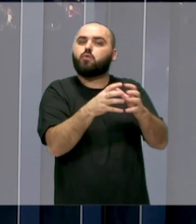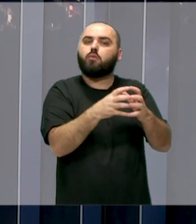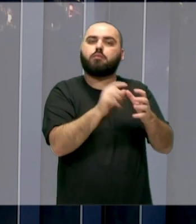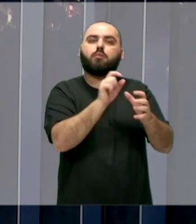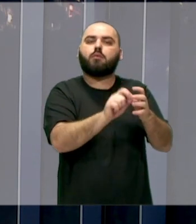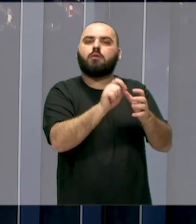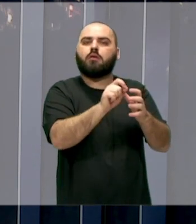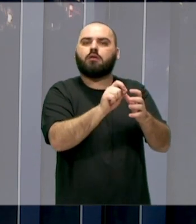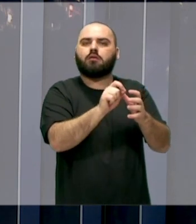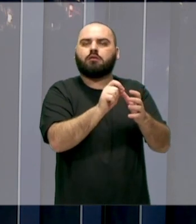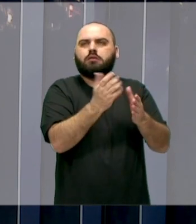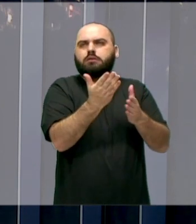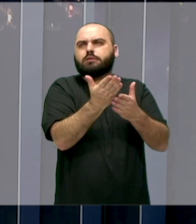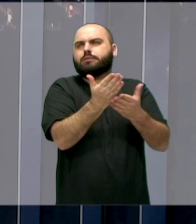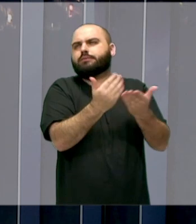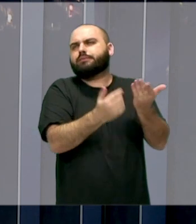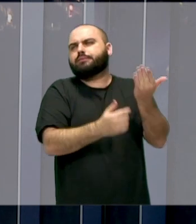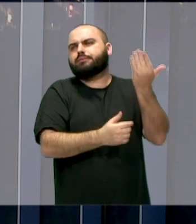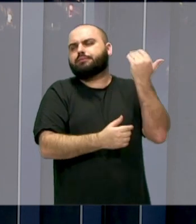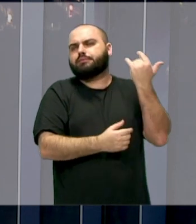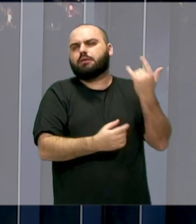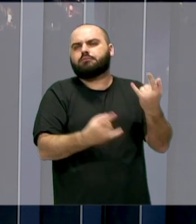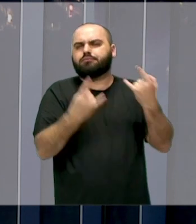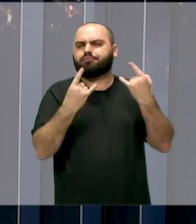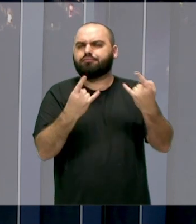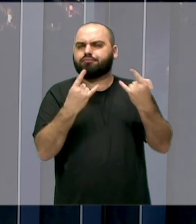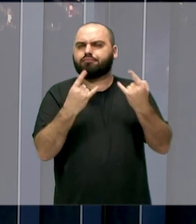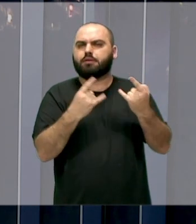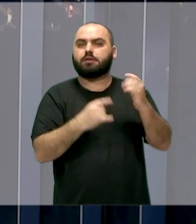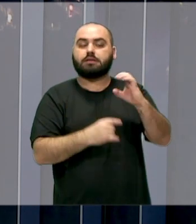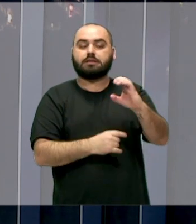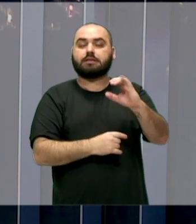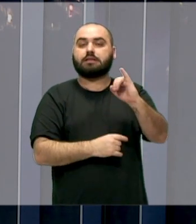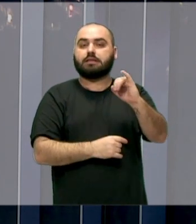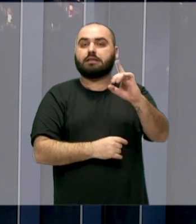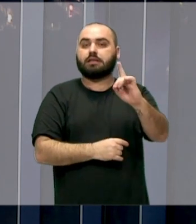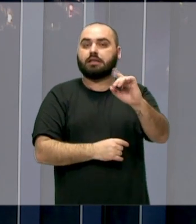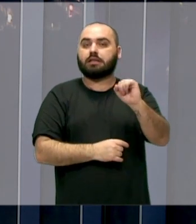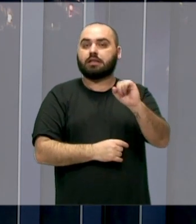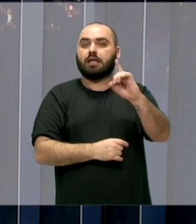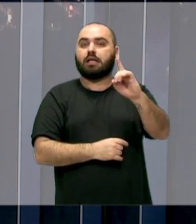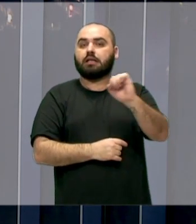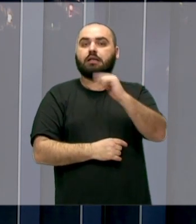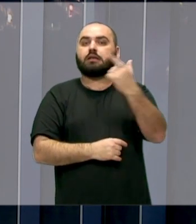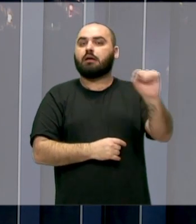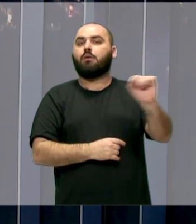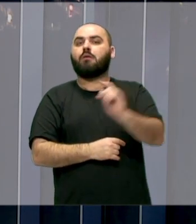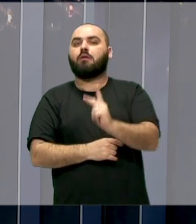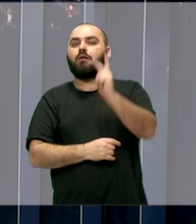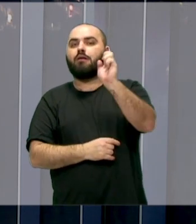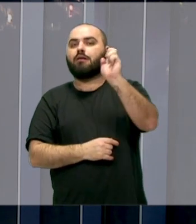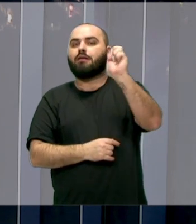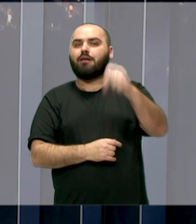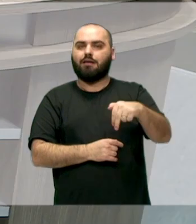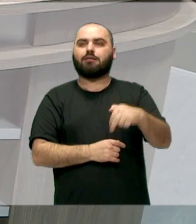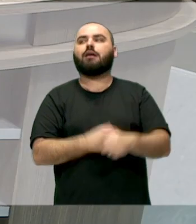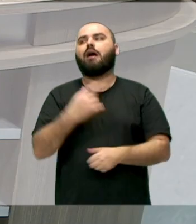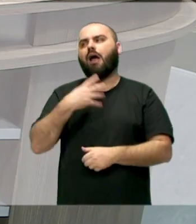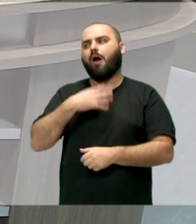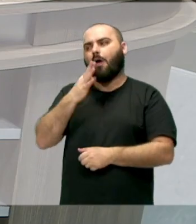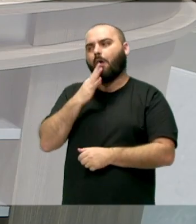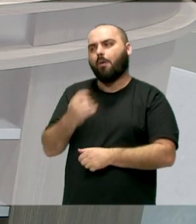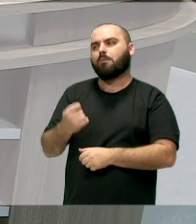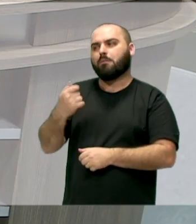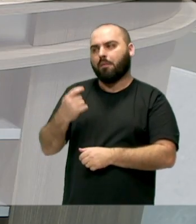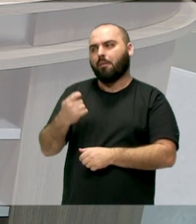No tempo áureo do rock gaúcho, chamada Cidadão Quem. Sim, eu também os conheço um pouco, assim,